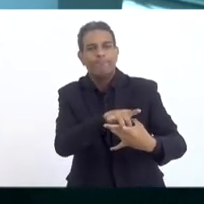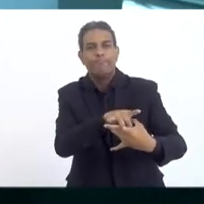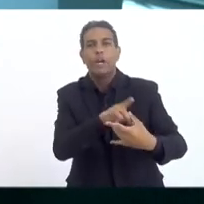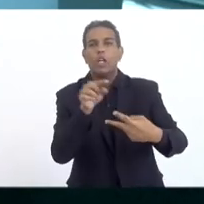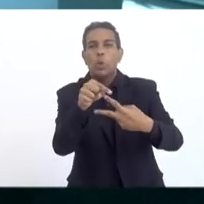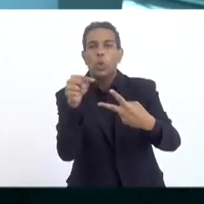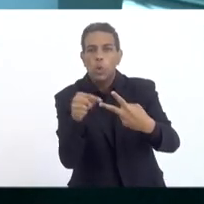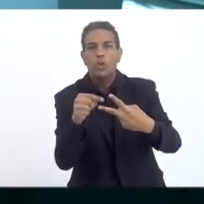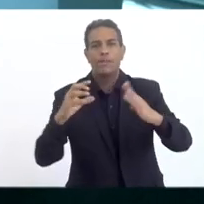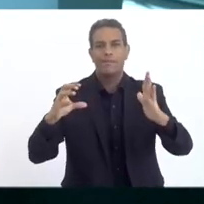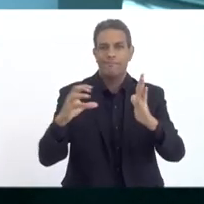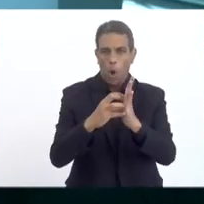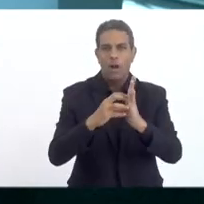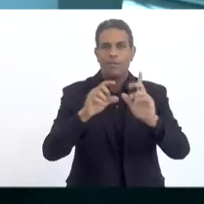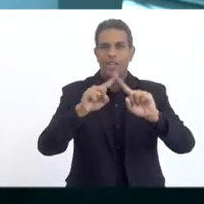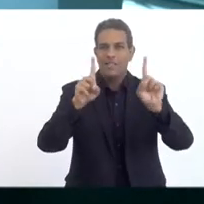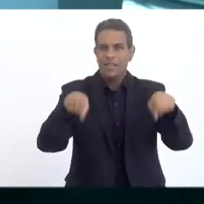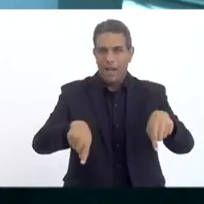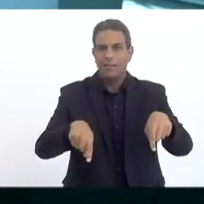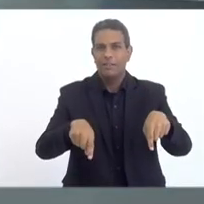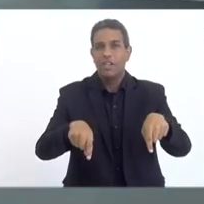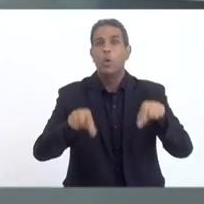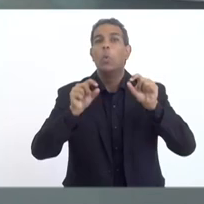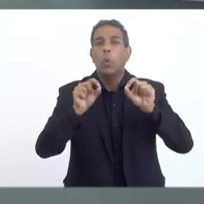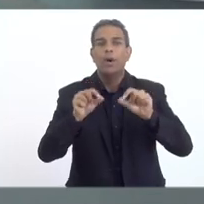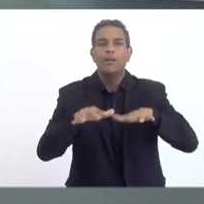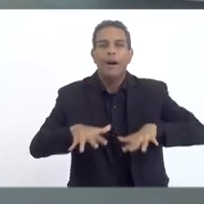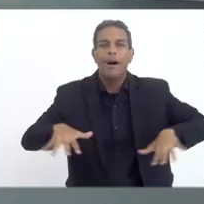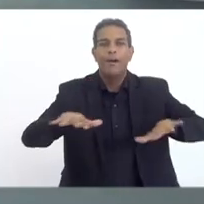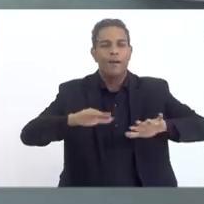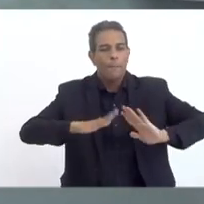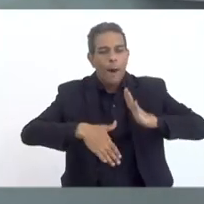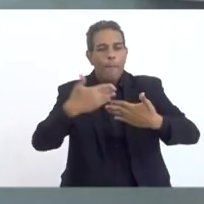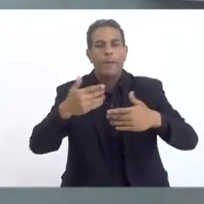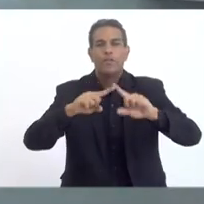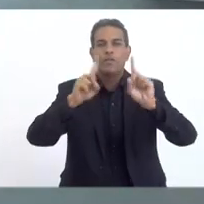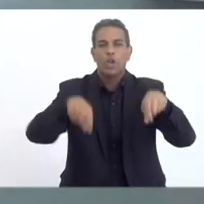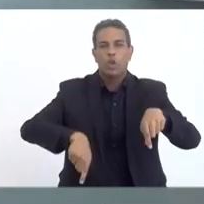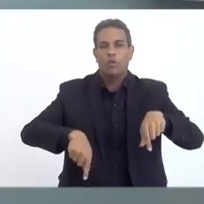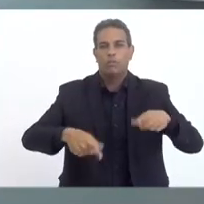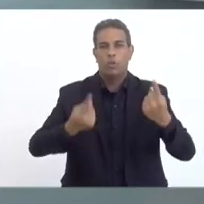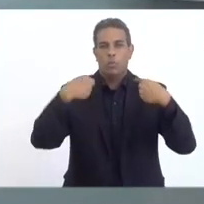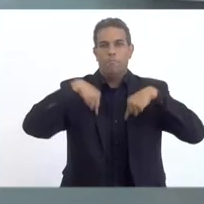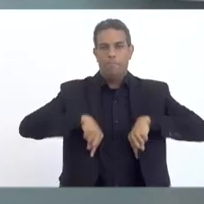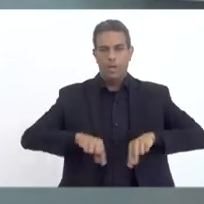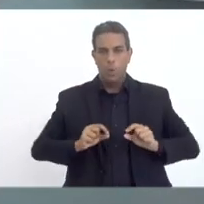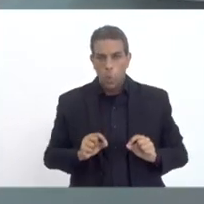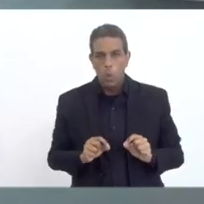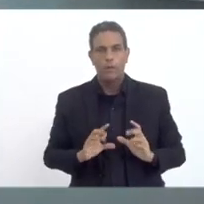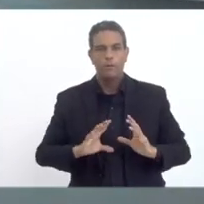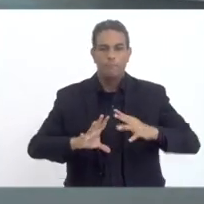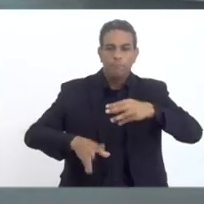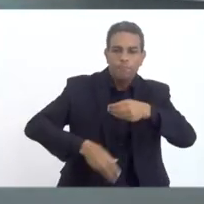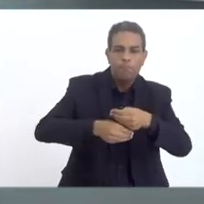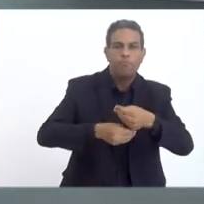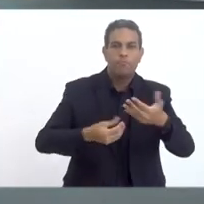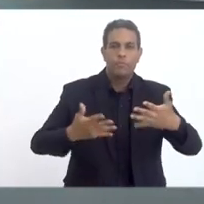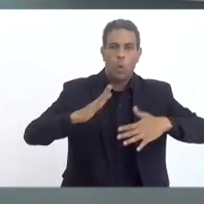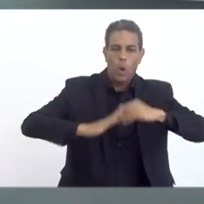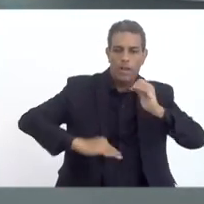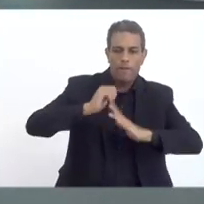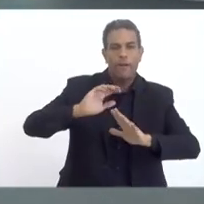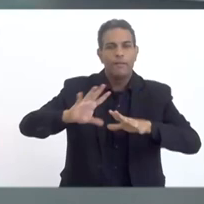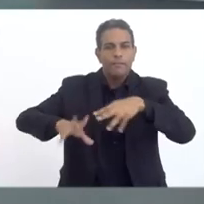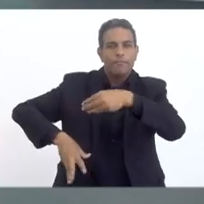duas categorias remuneratórias que dizem respeito ao desempenho do servidor. Ou seja, o adicional de qualificação e